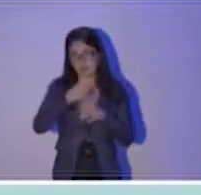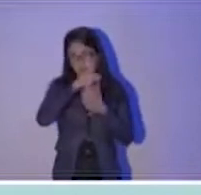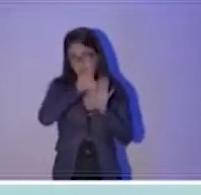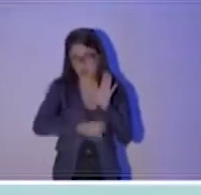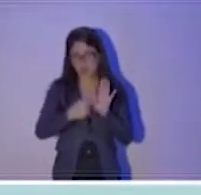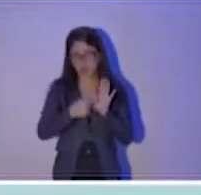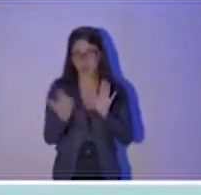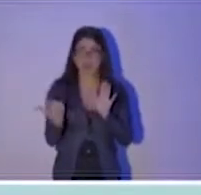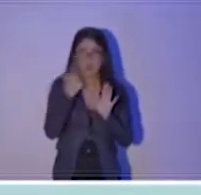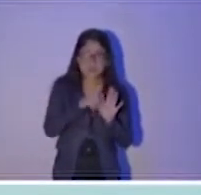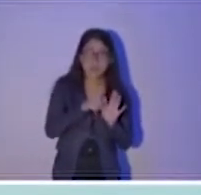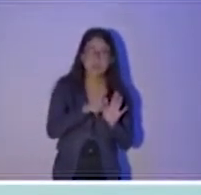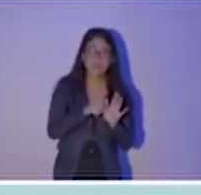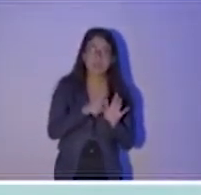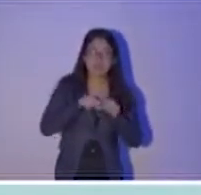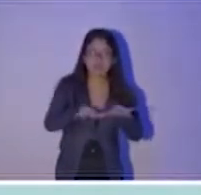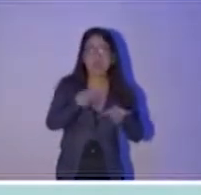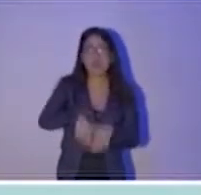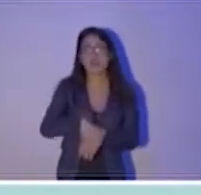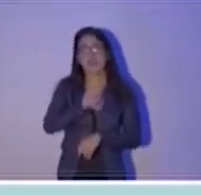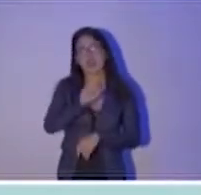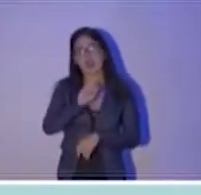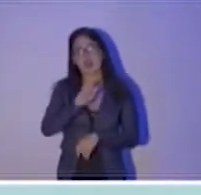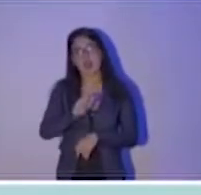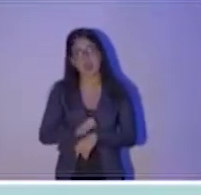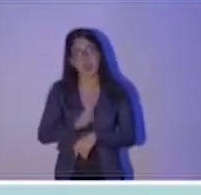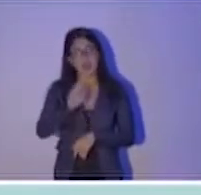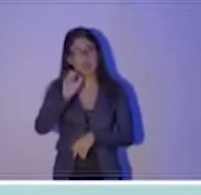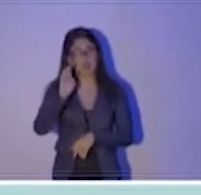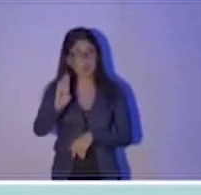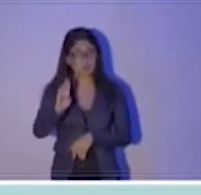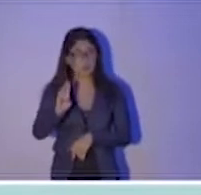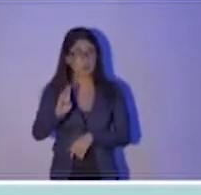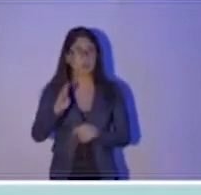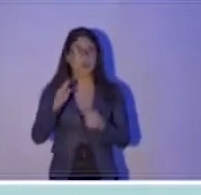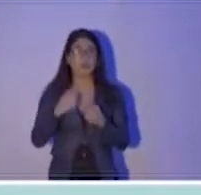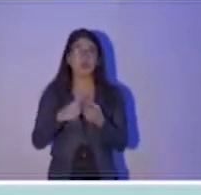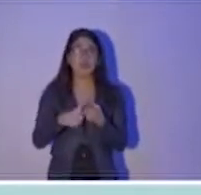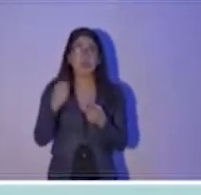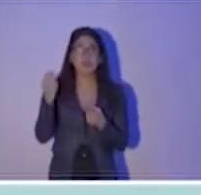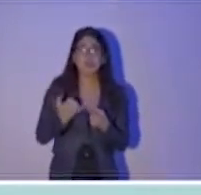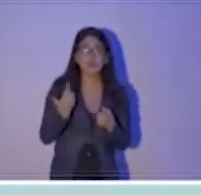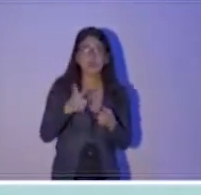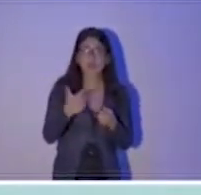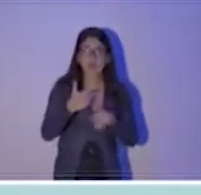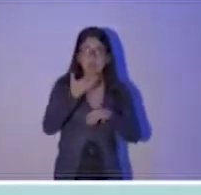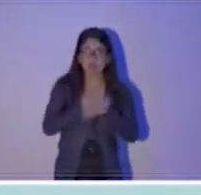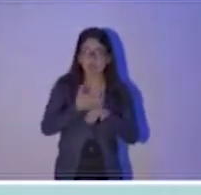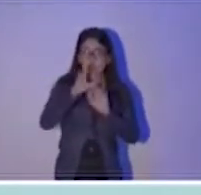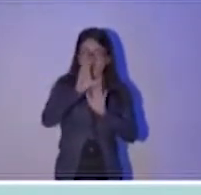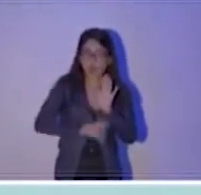medida em que eu não tenho um alinhamento sistêmico, eu torno a avaliação o direcionamento